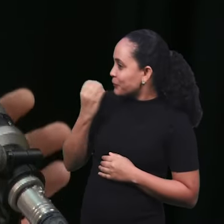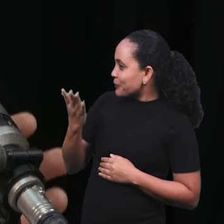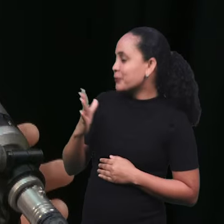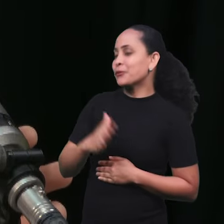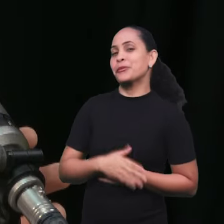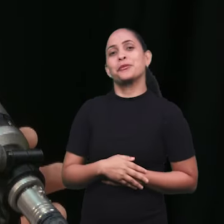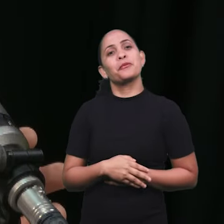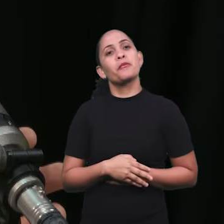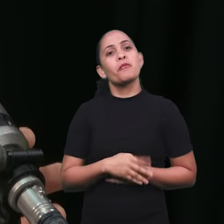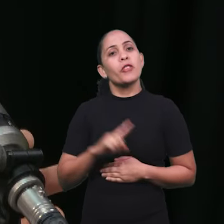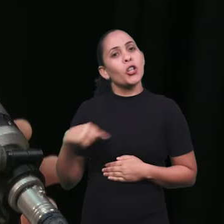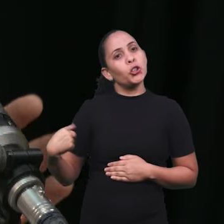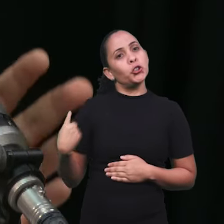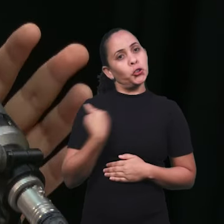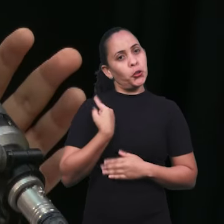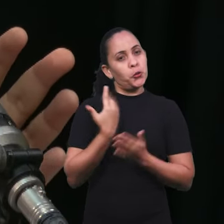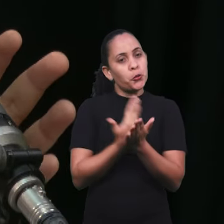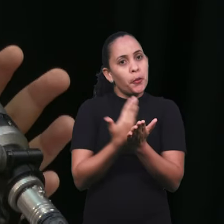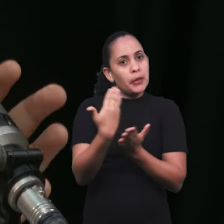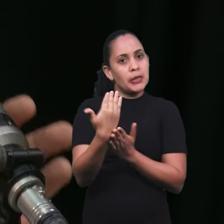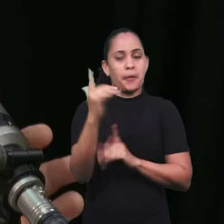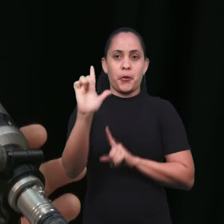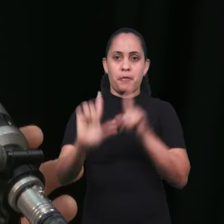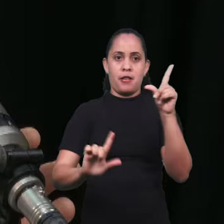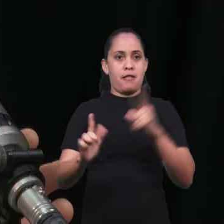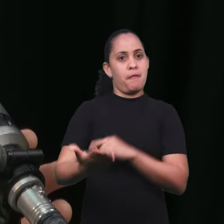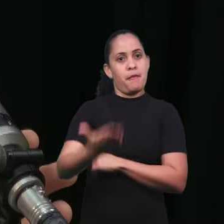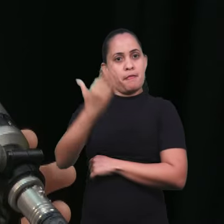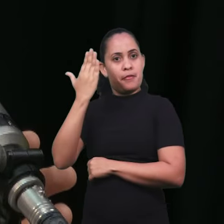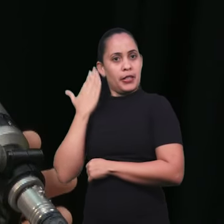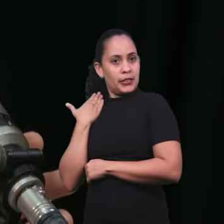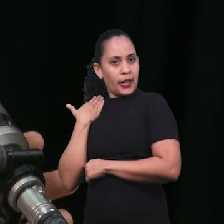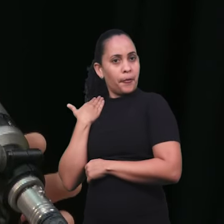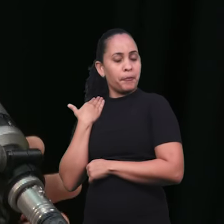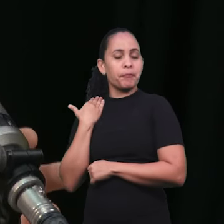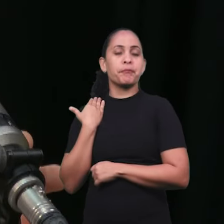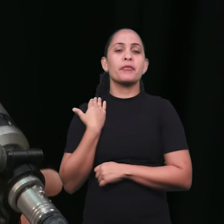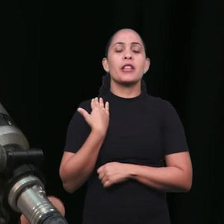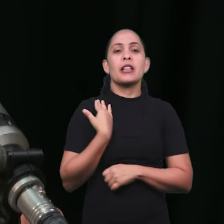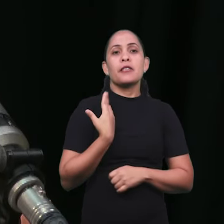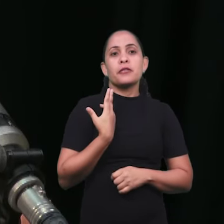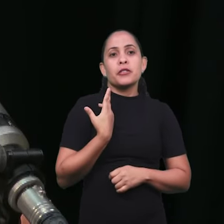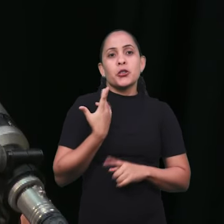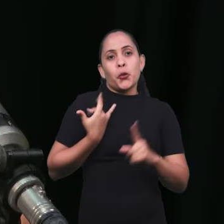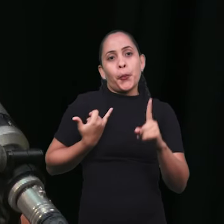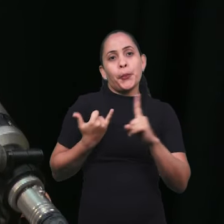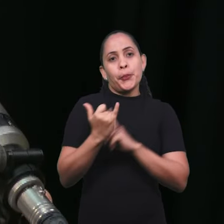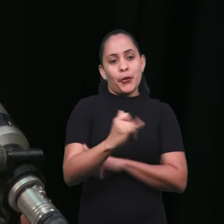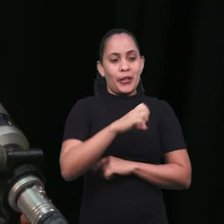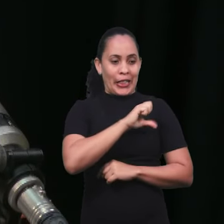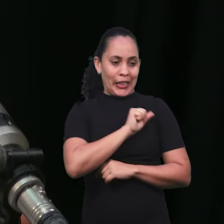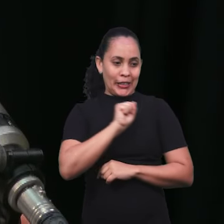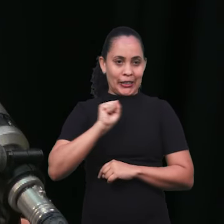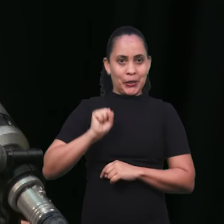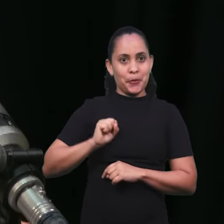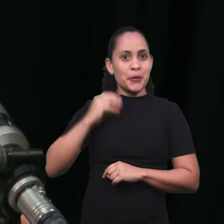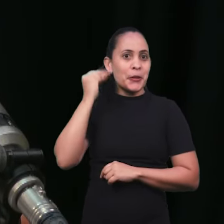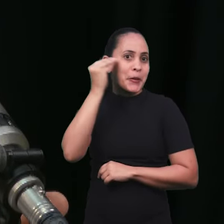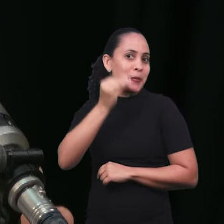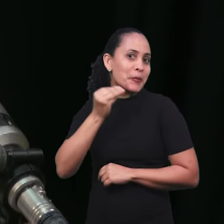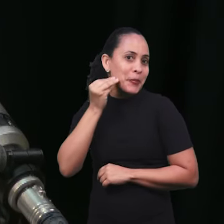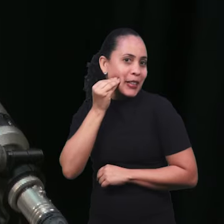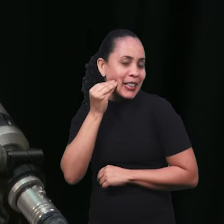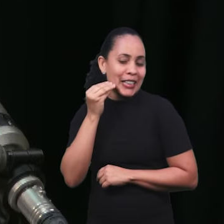lá. Nós começamos no episódio passado falando sobre o profeta Samuel a partir da experiência